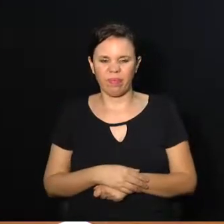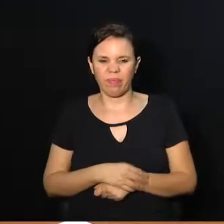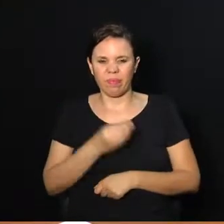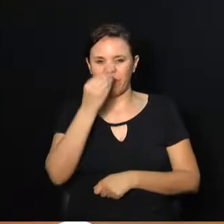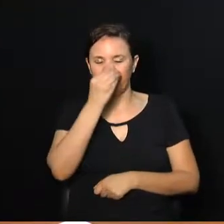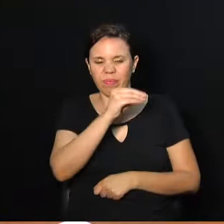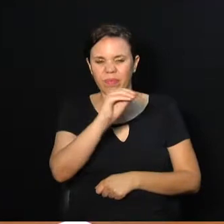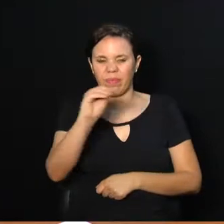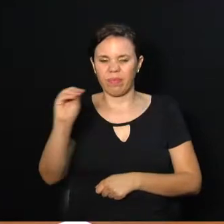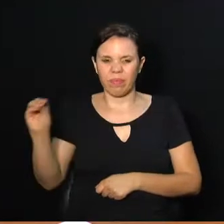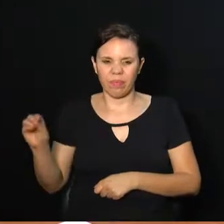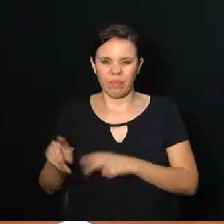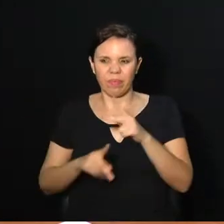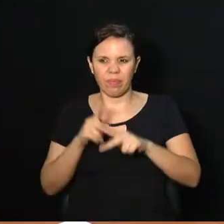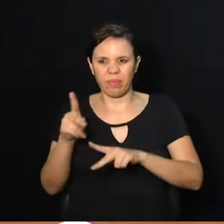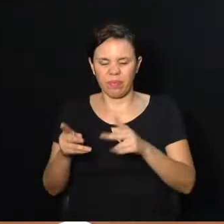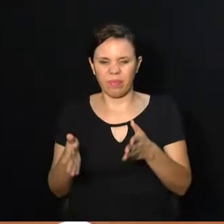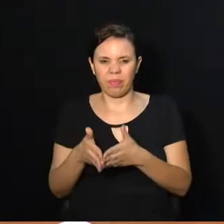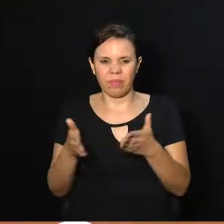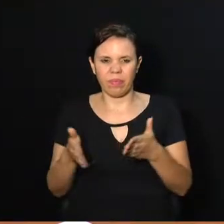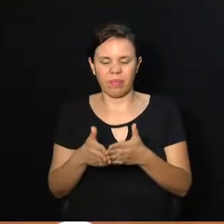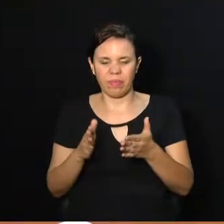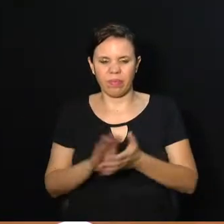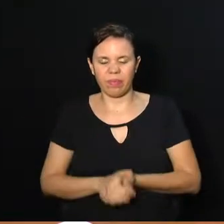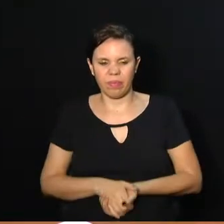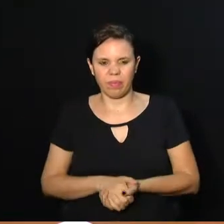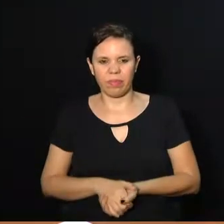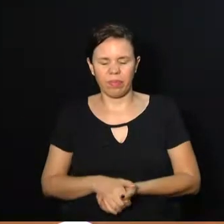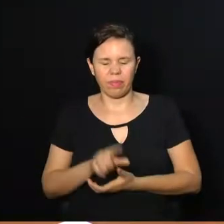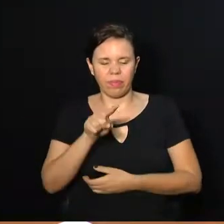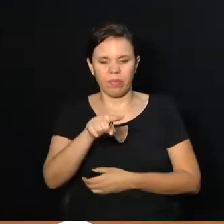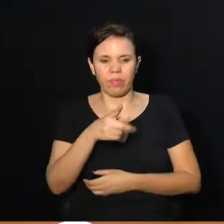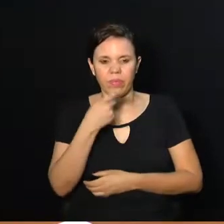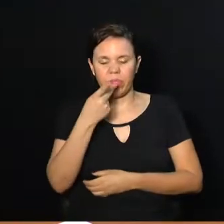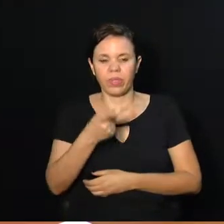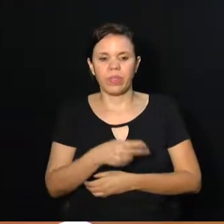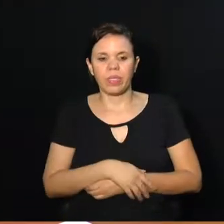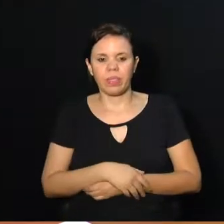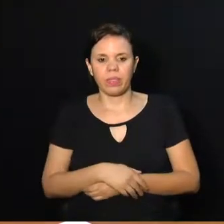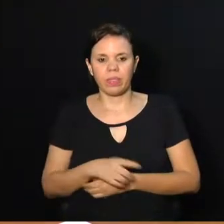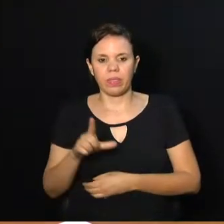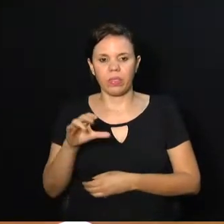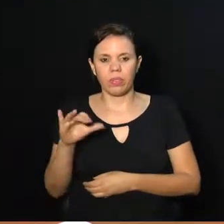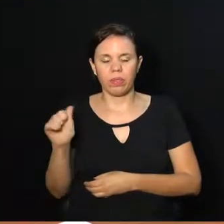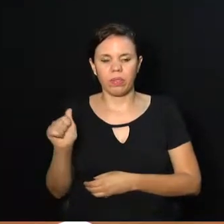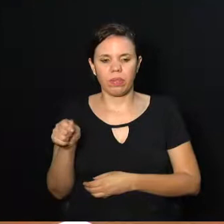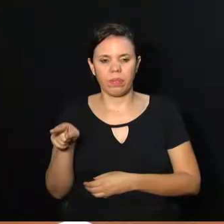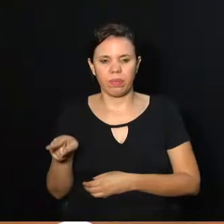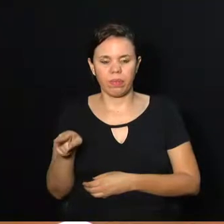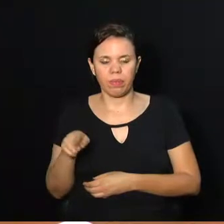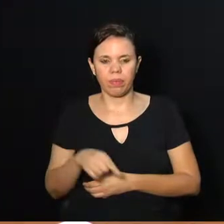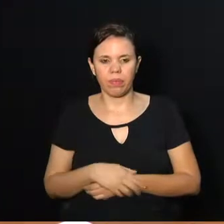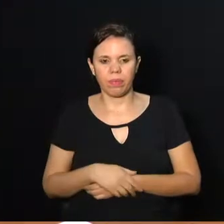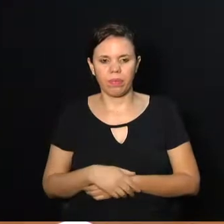descaso com a população. E isso que você falou, Luciana,